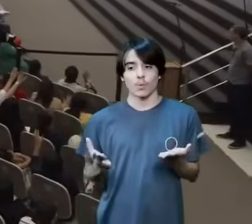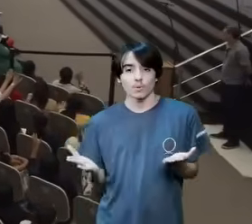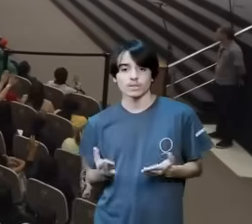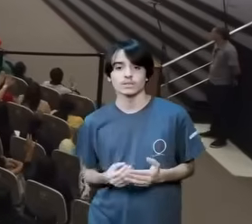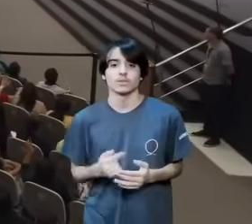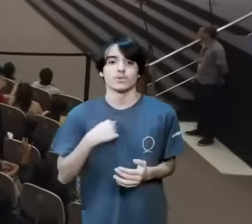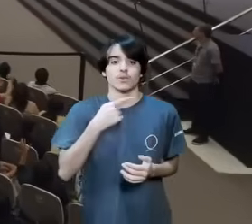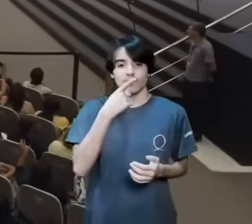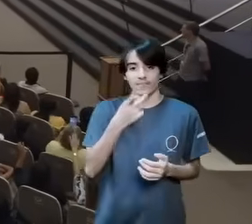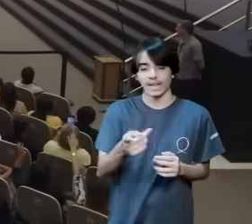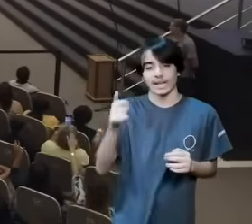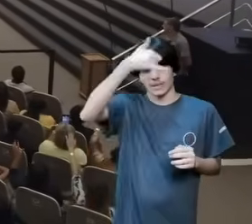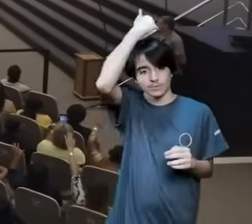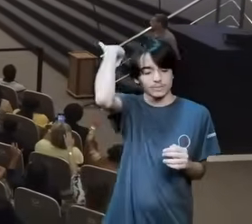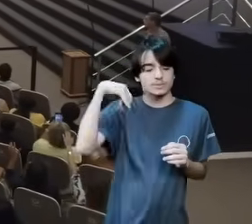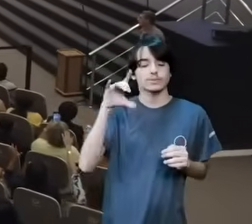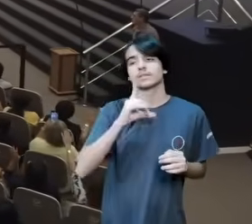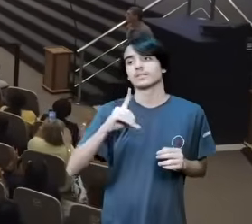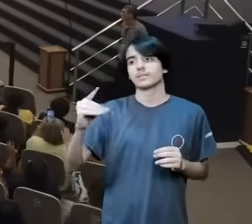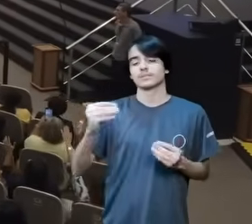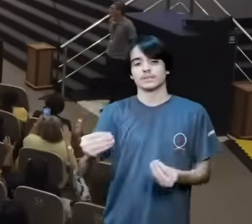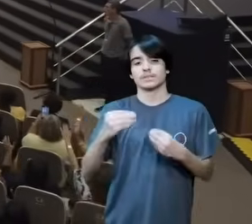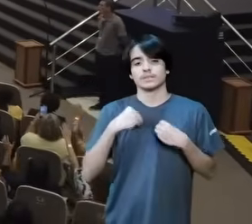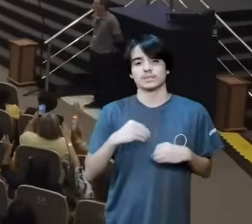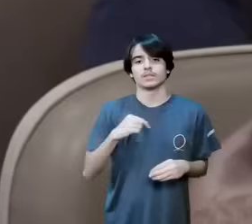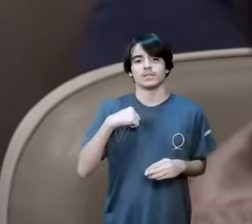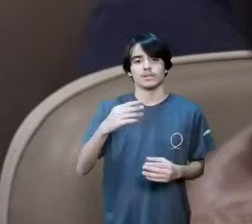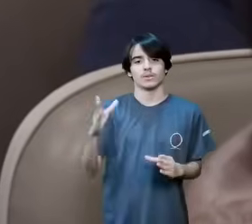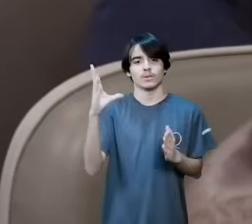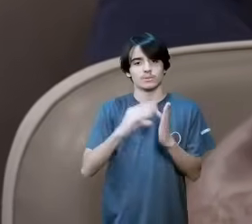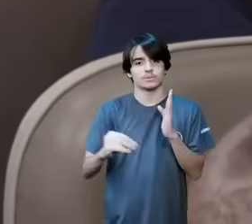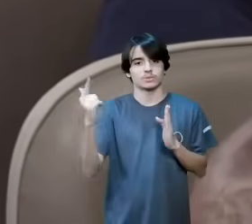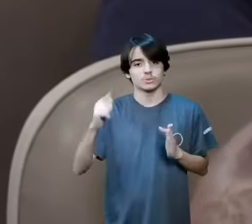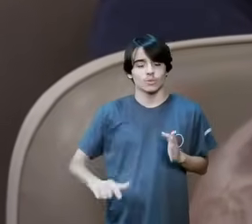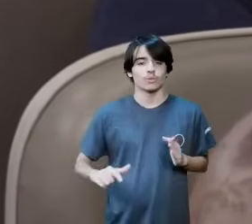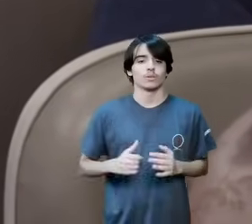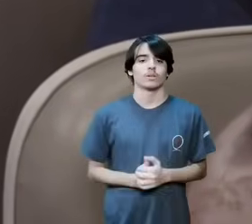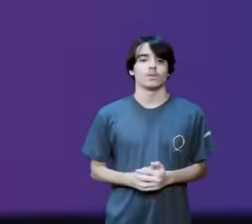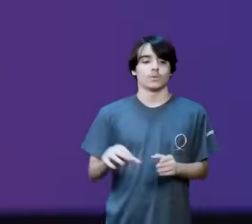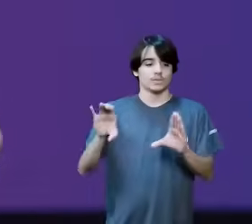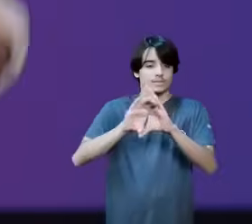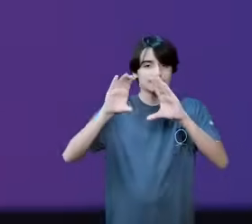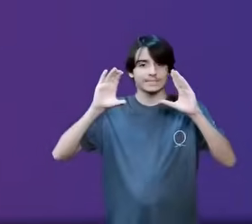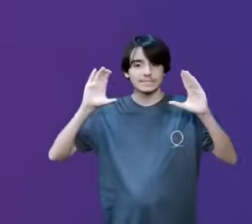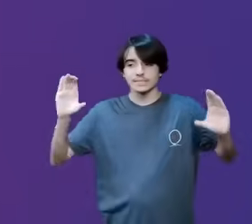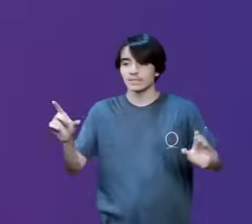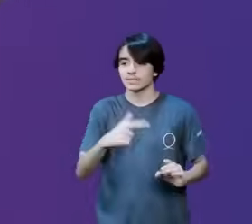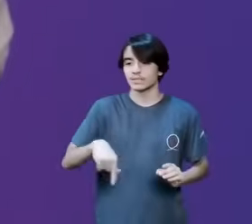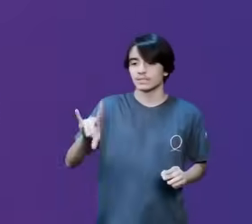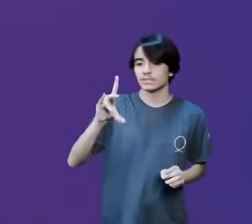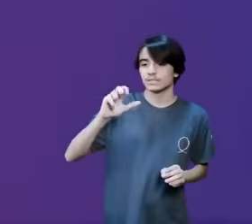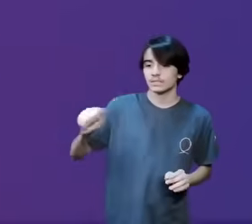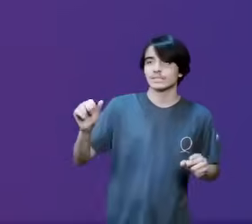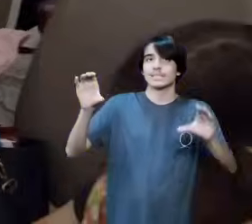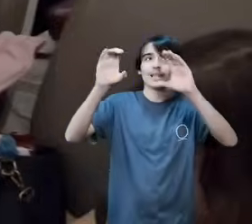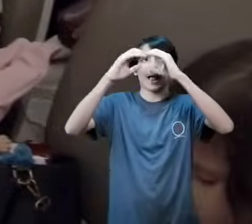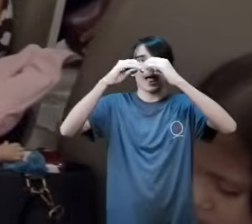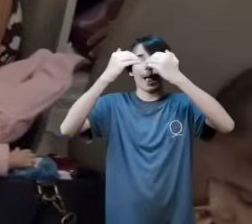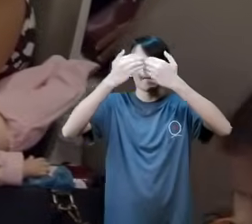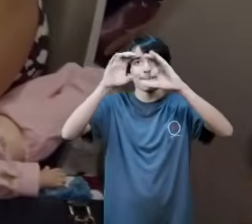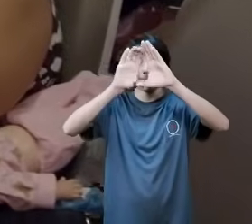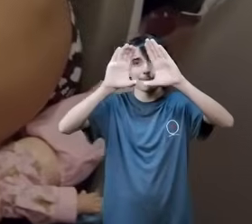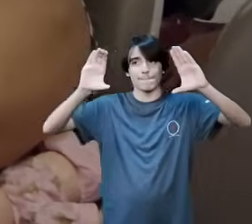Eu vou falar debaixo da unção que Deus me confiou, eu vou repetir: os céus por estes dias estão abertos